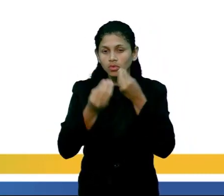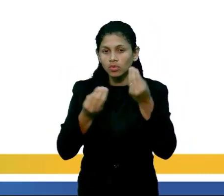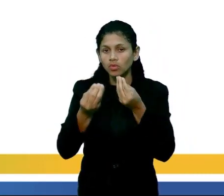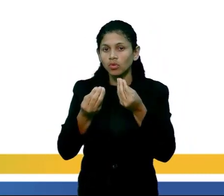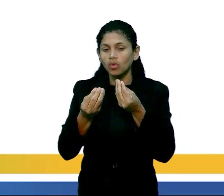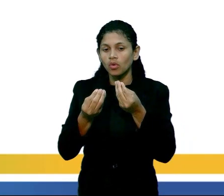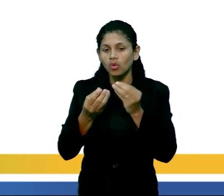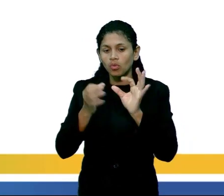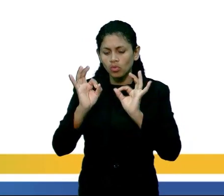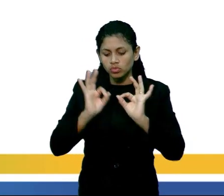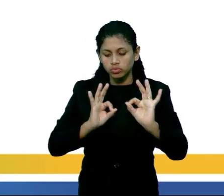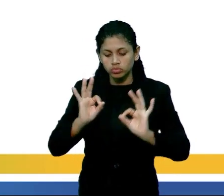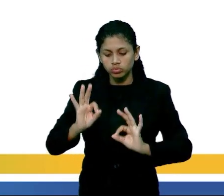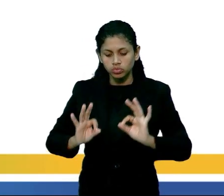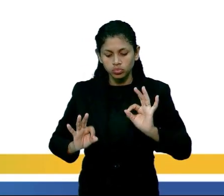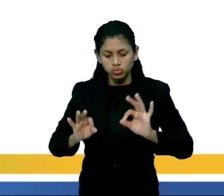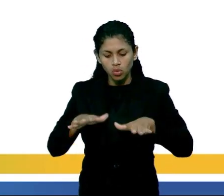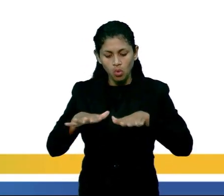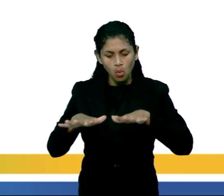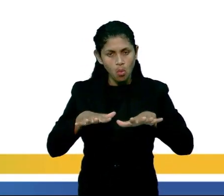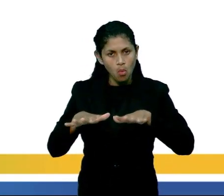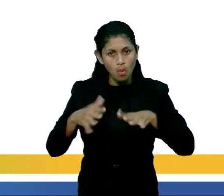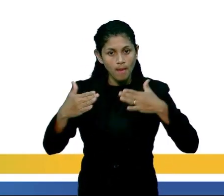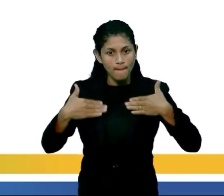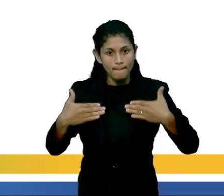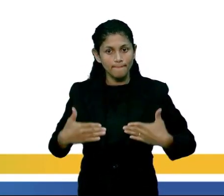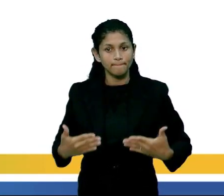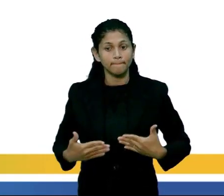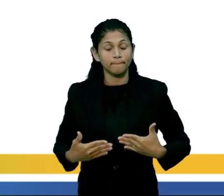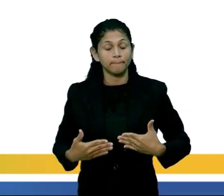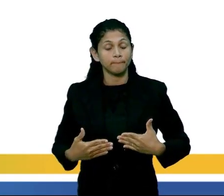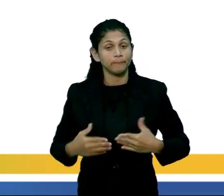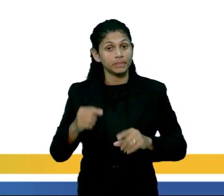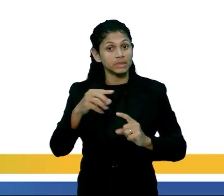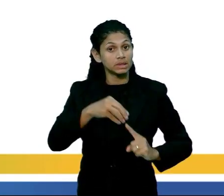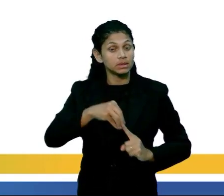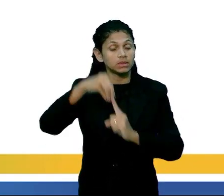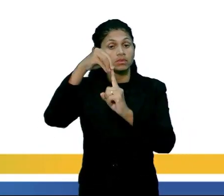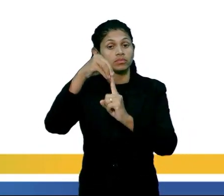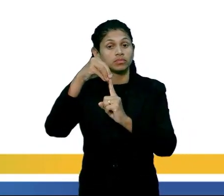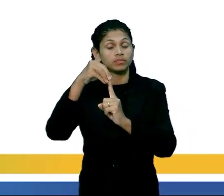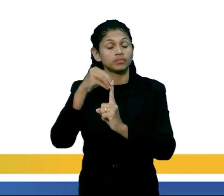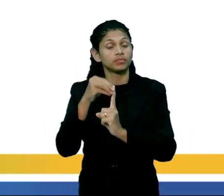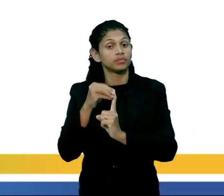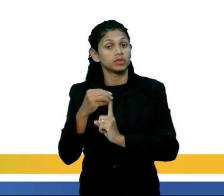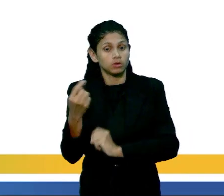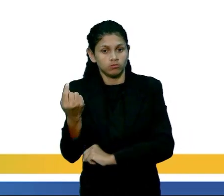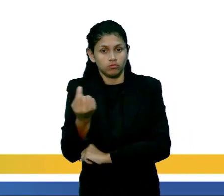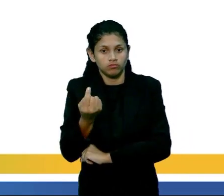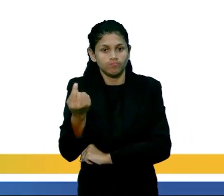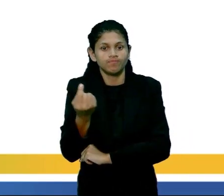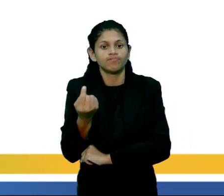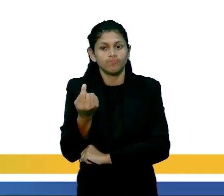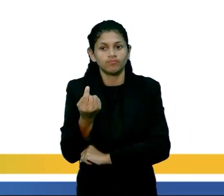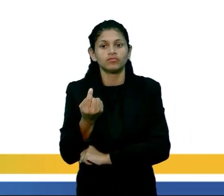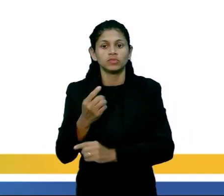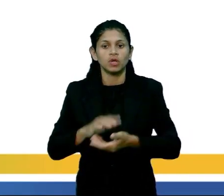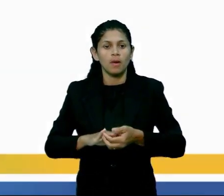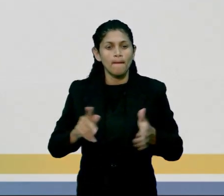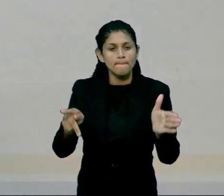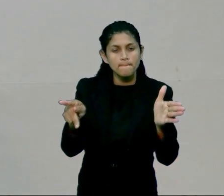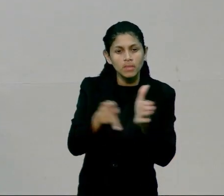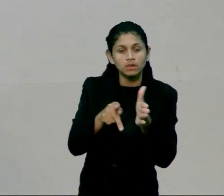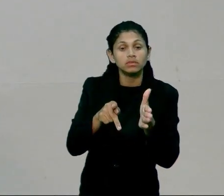algumas atividades. Nesse sentido, é possível destacar o princípio da individualidade, especificidade e desuso.